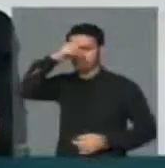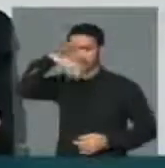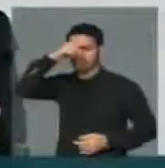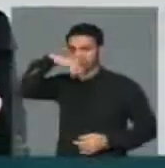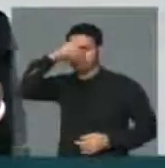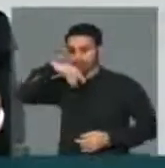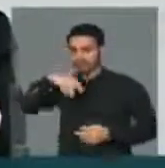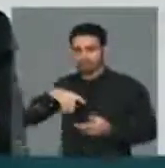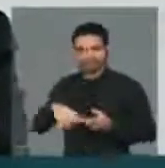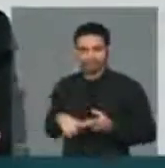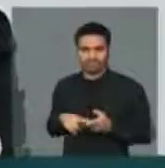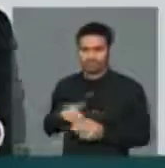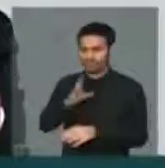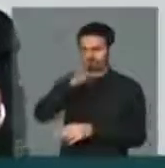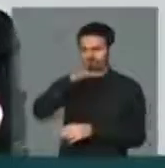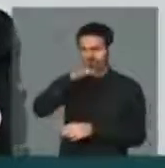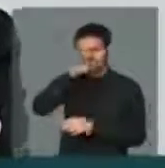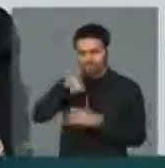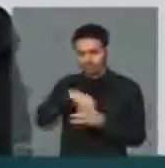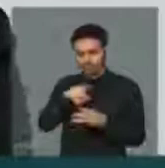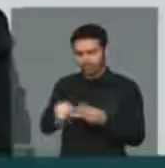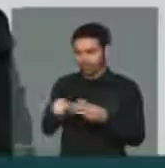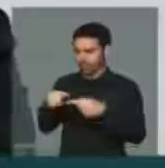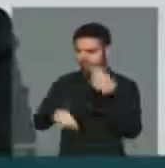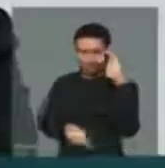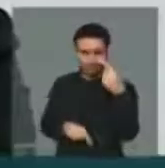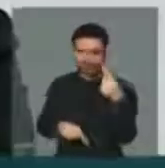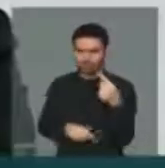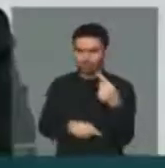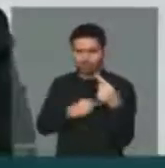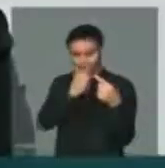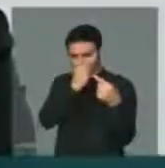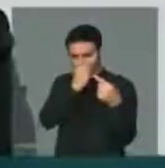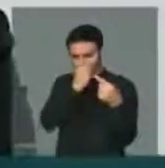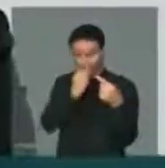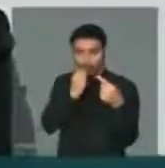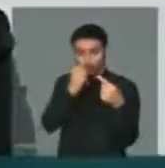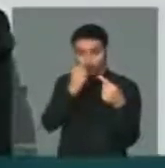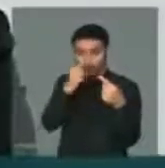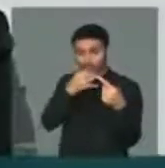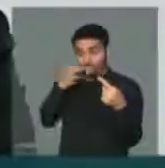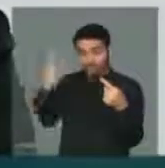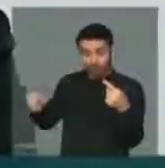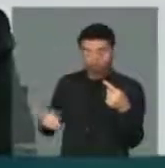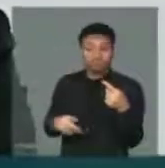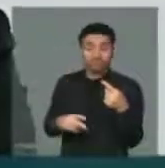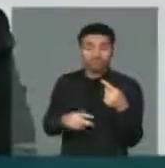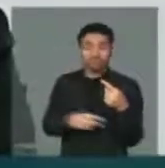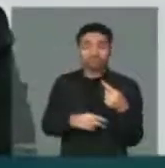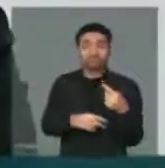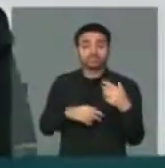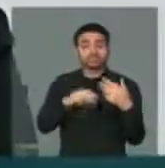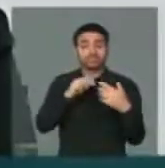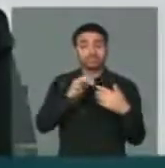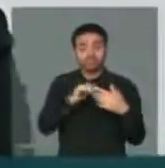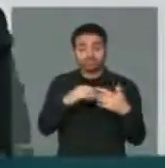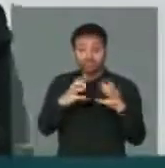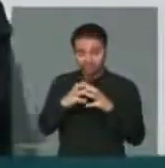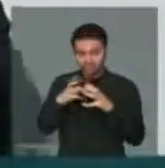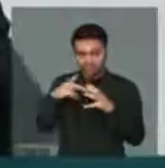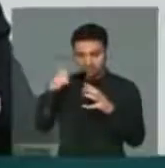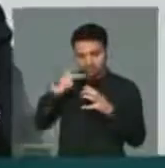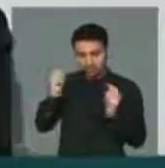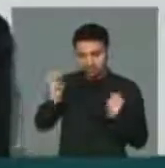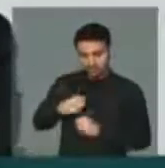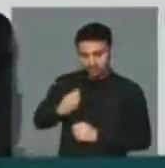esdrúxula, extravagante e incongruente. A partir do momento em que se admite que o partido sobreviva,